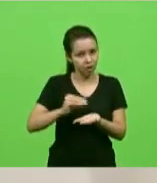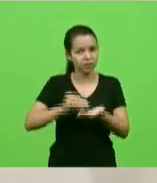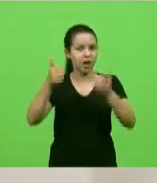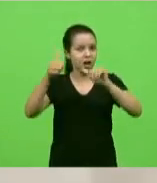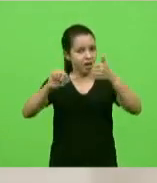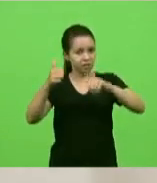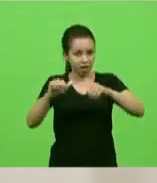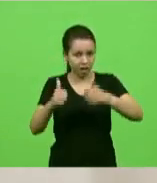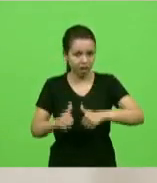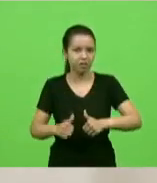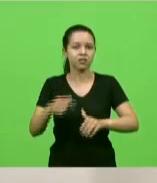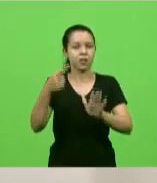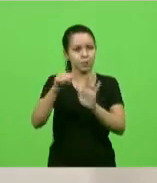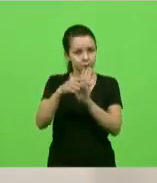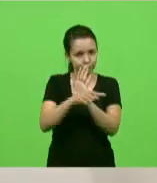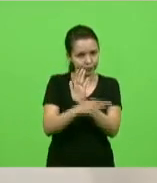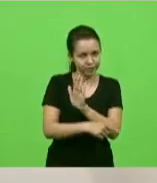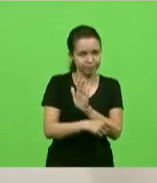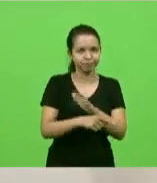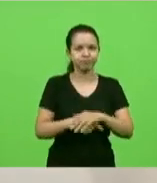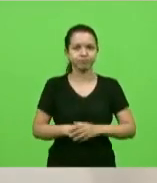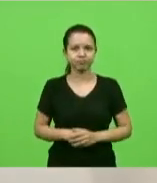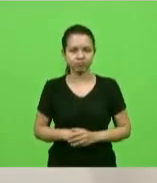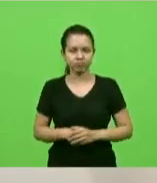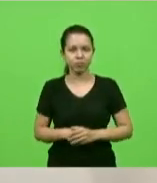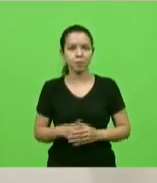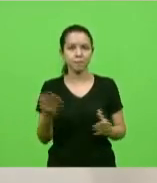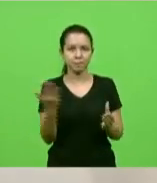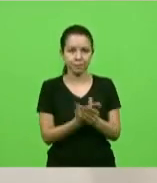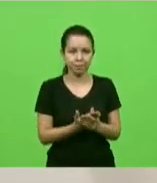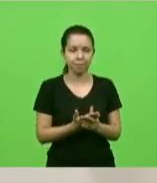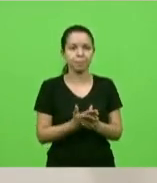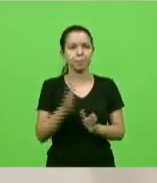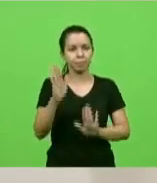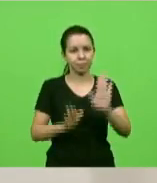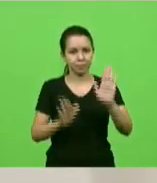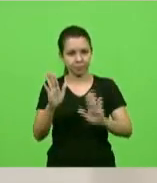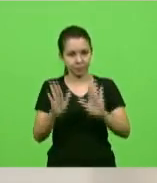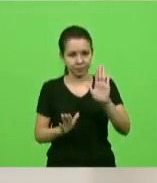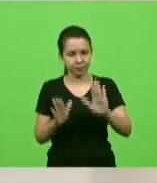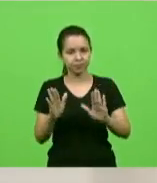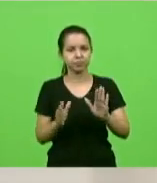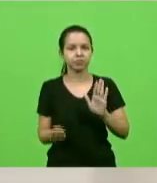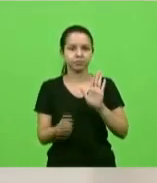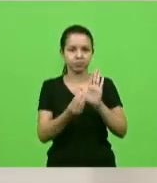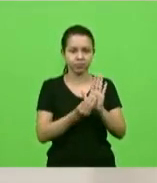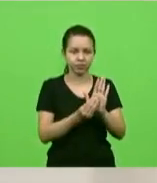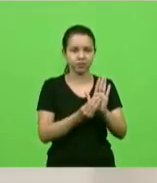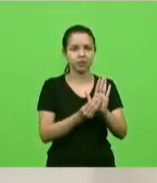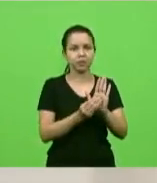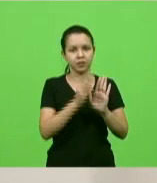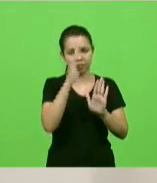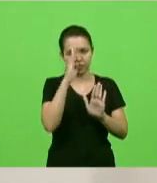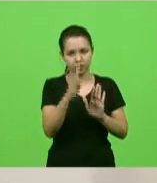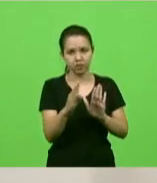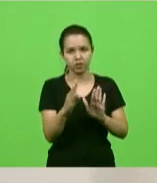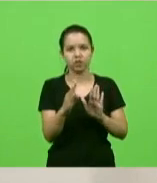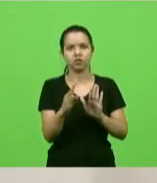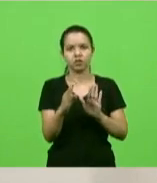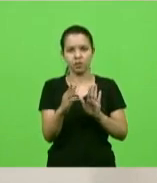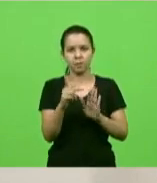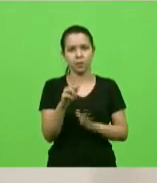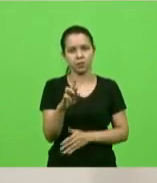mais aprofundada. O processo licitatório é regido por princípios como o da publicidade e da